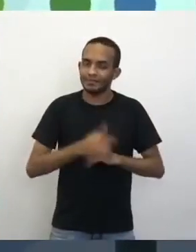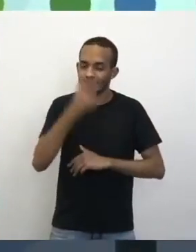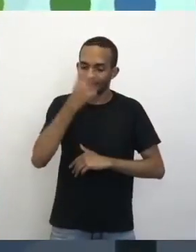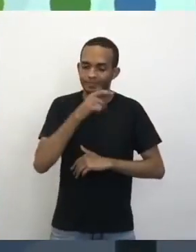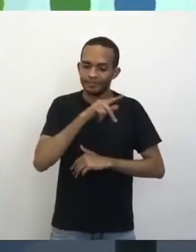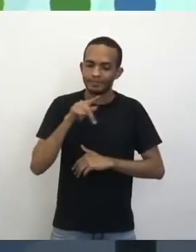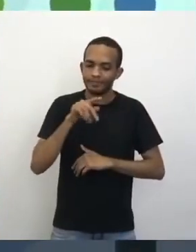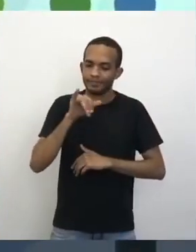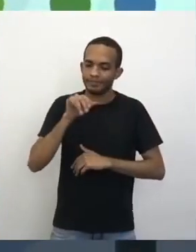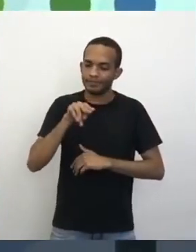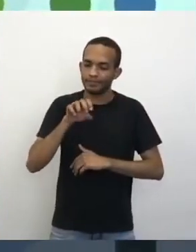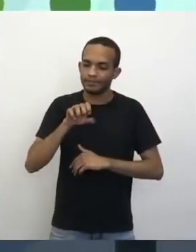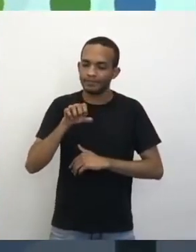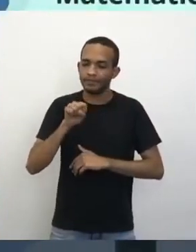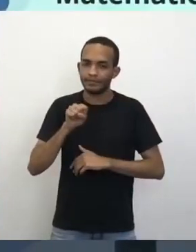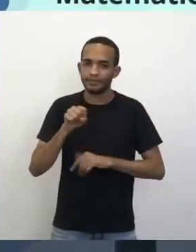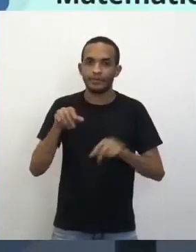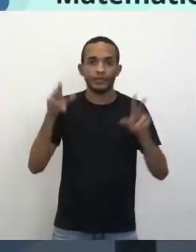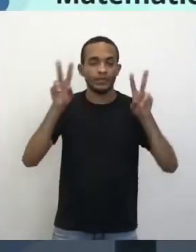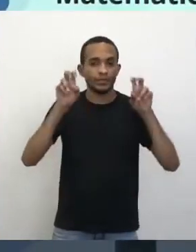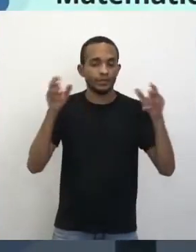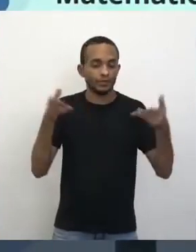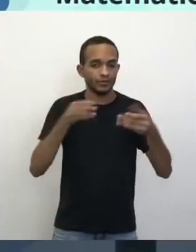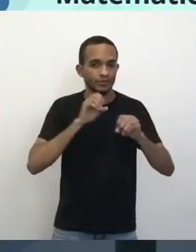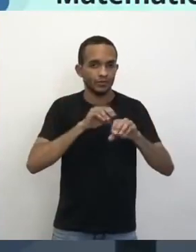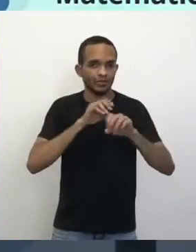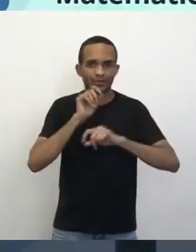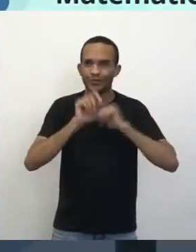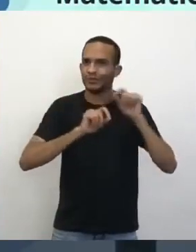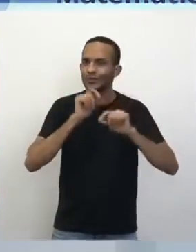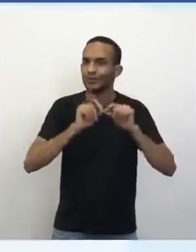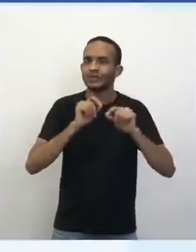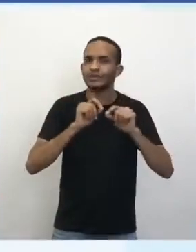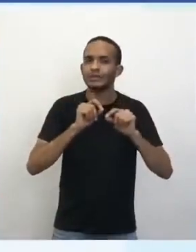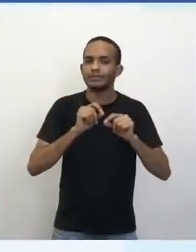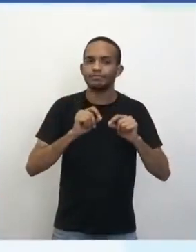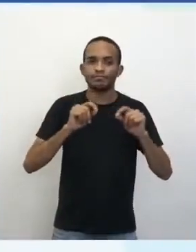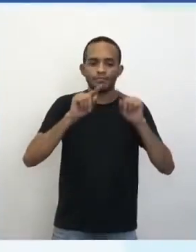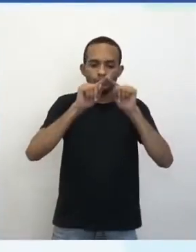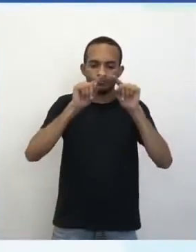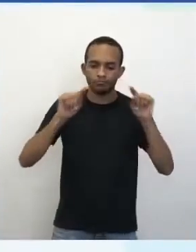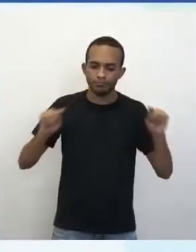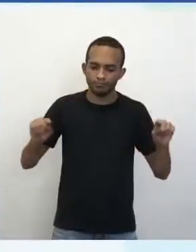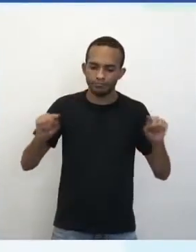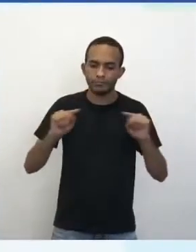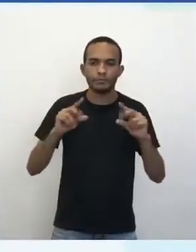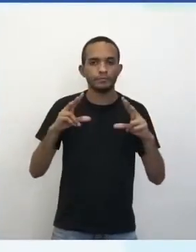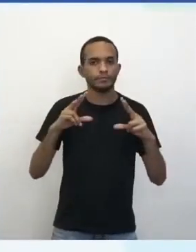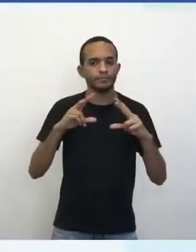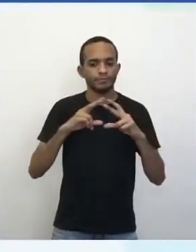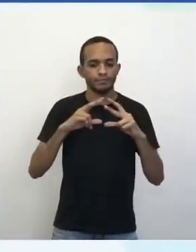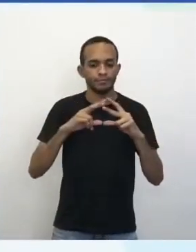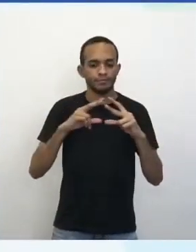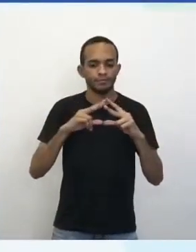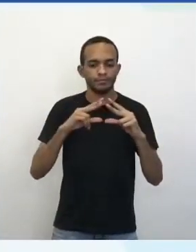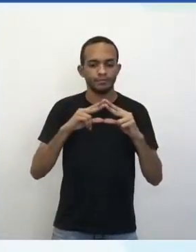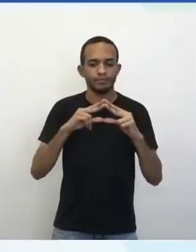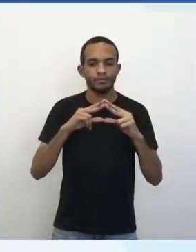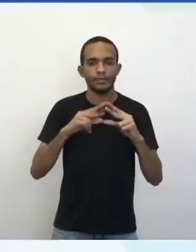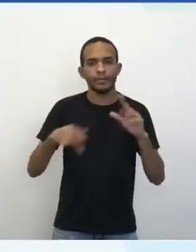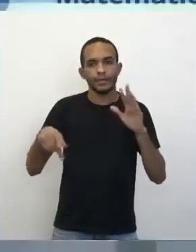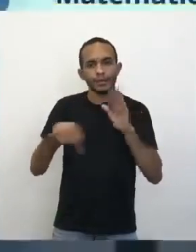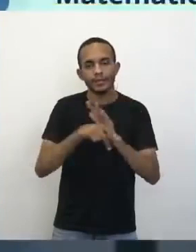sou a professora Inês e o tema da nossa aula hoje são pirâmides. Esse tema faz parte do